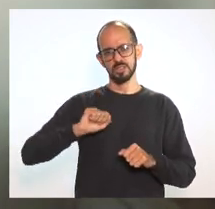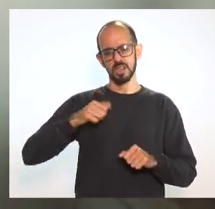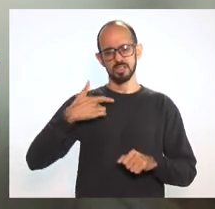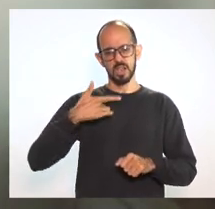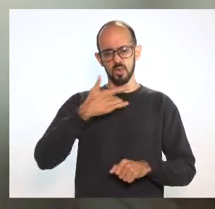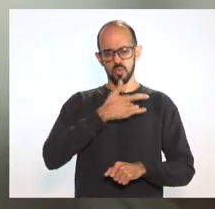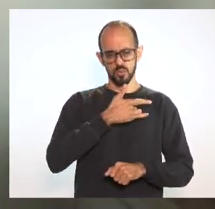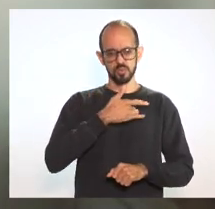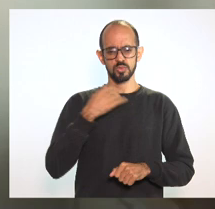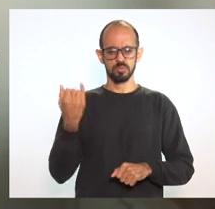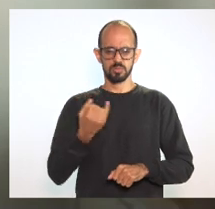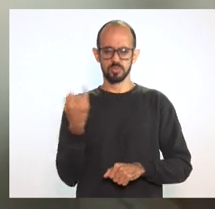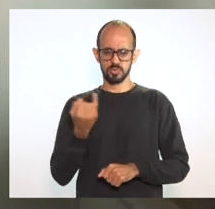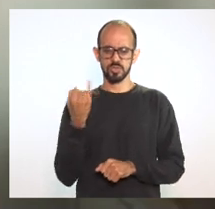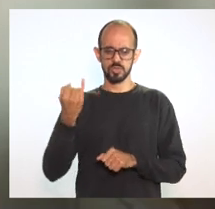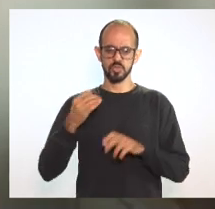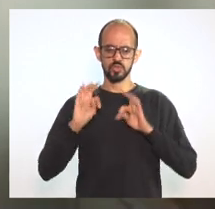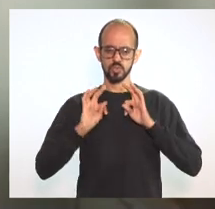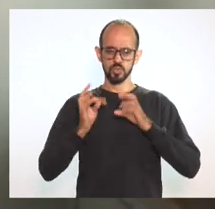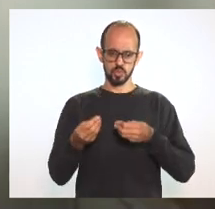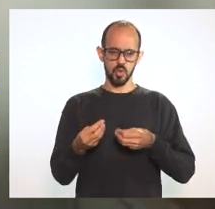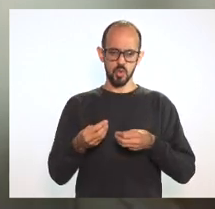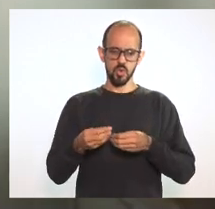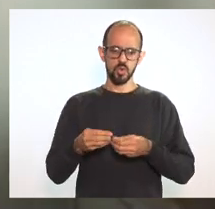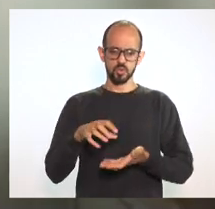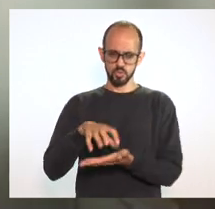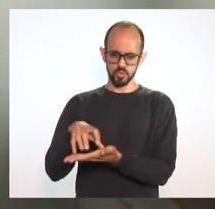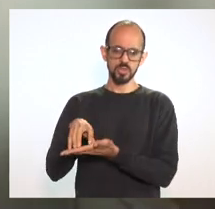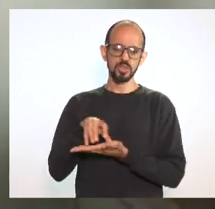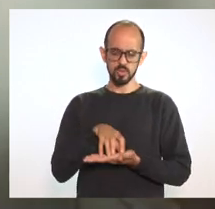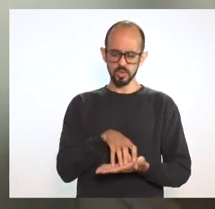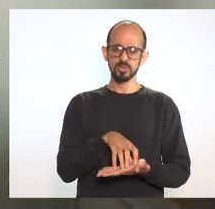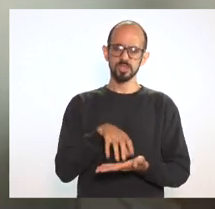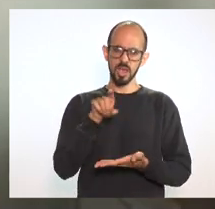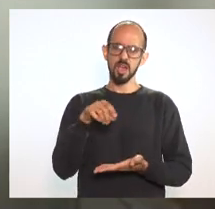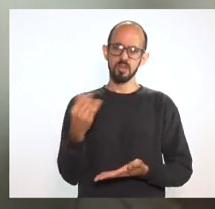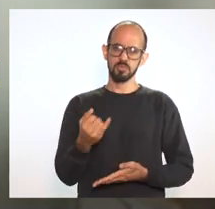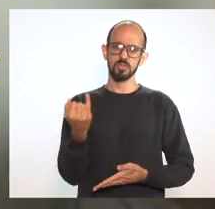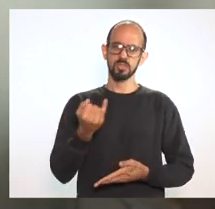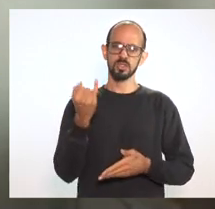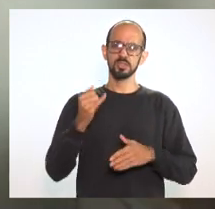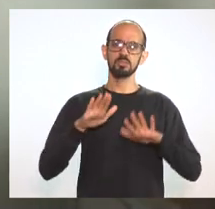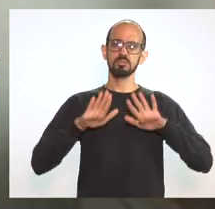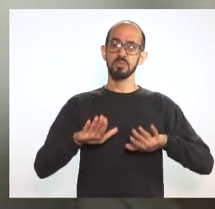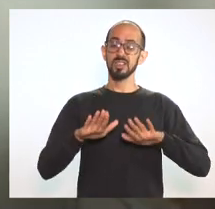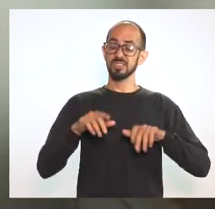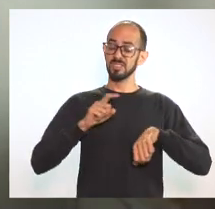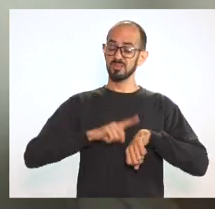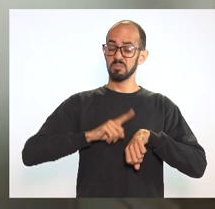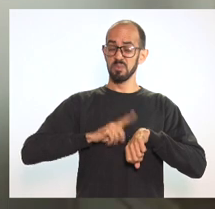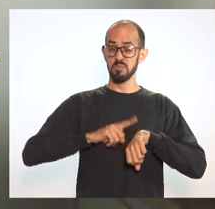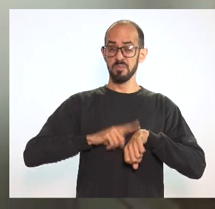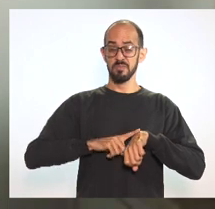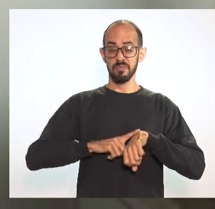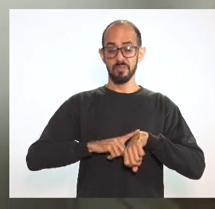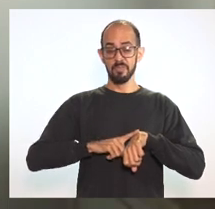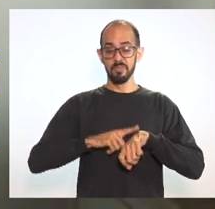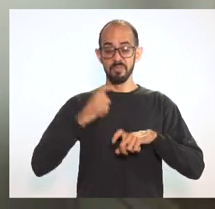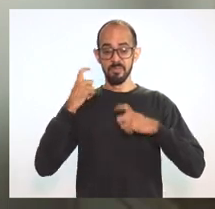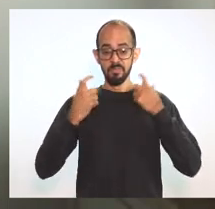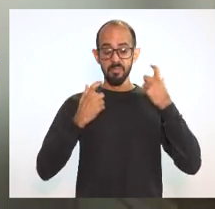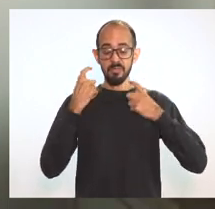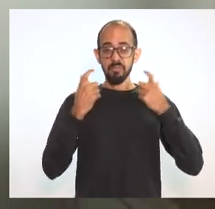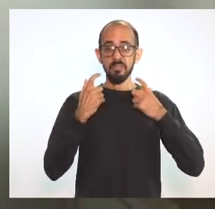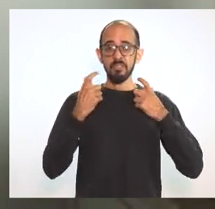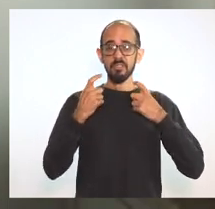saúde é importante, todos esses segmentos são importantíssimos. Mas, nesse momento, a preocupação